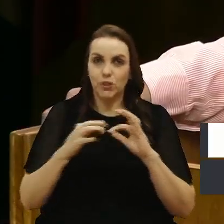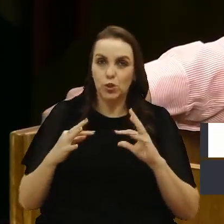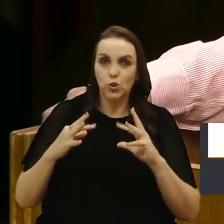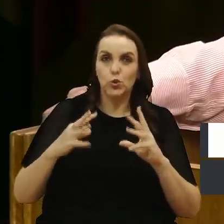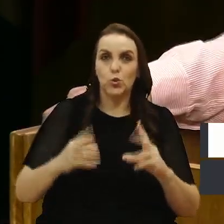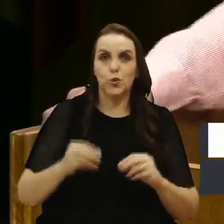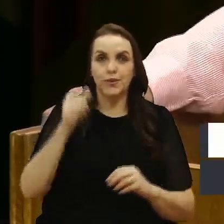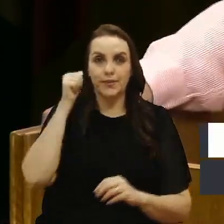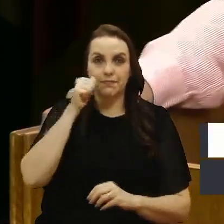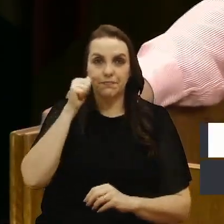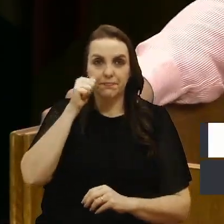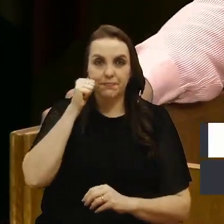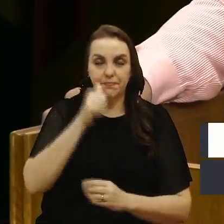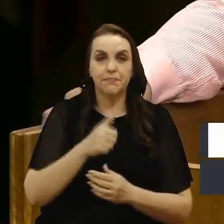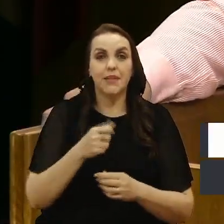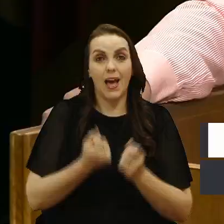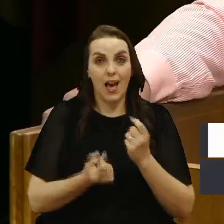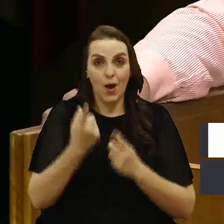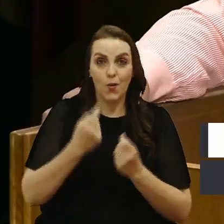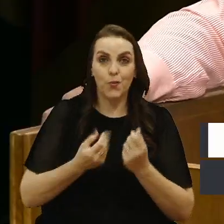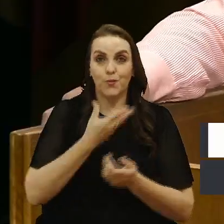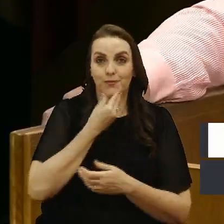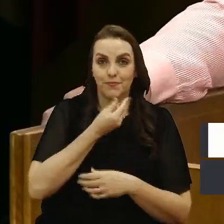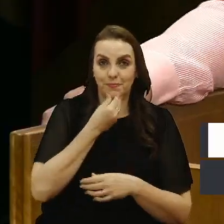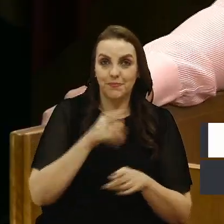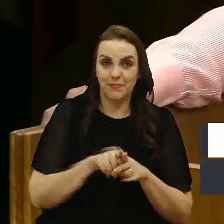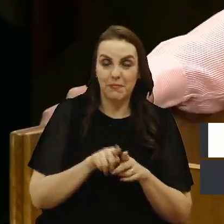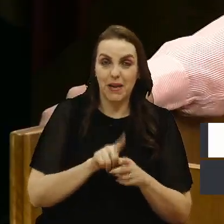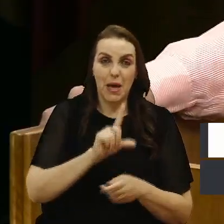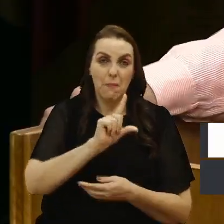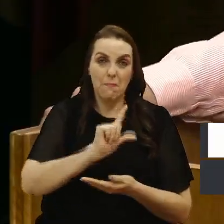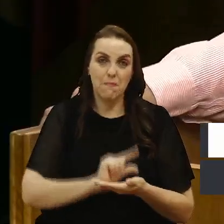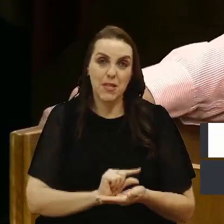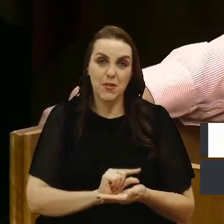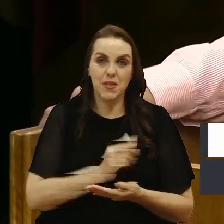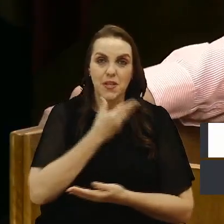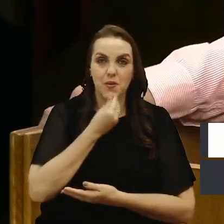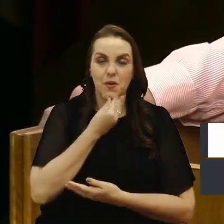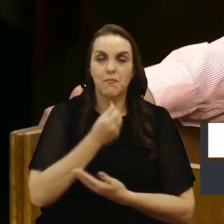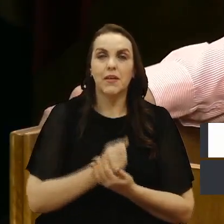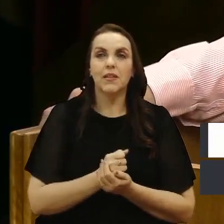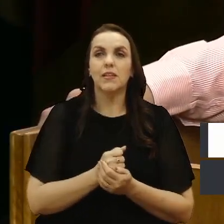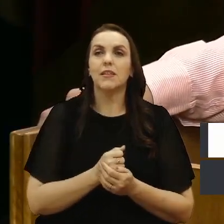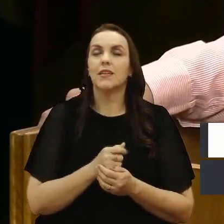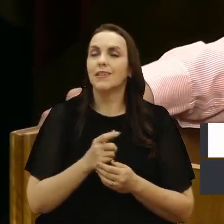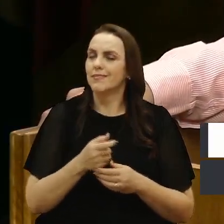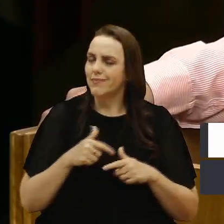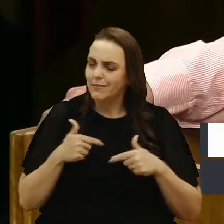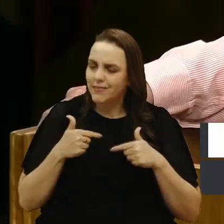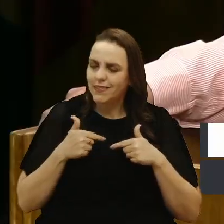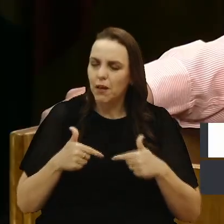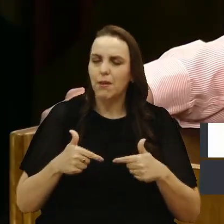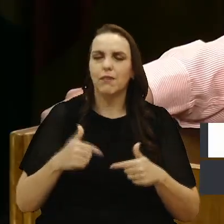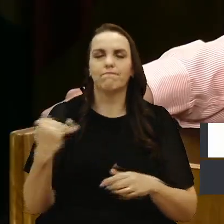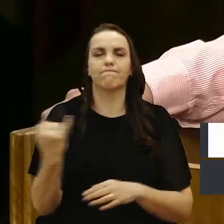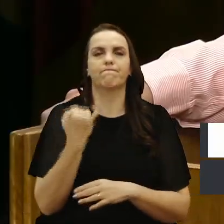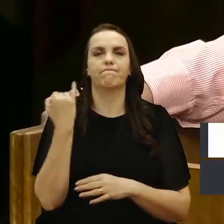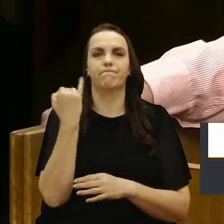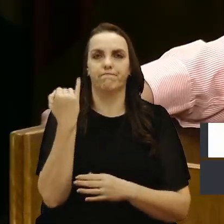as gurias e alguns guris, que a minoria absoluta são de homens, e que prestam um trabalho tão